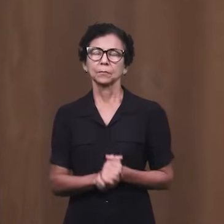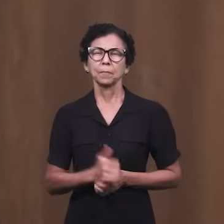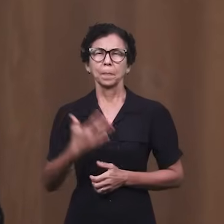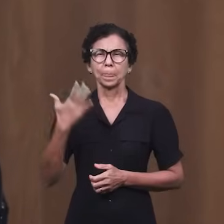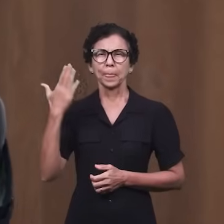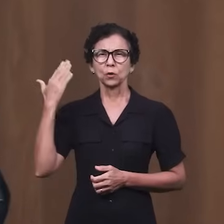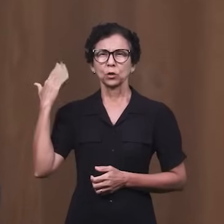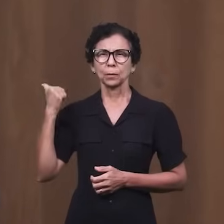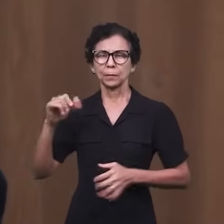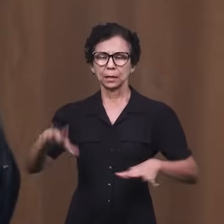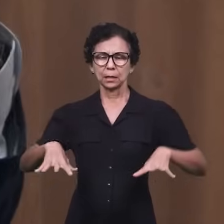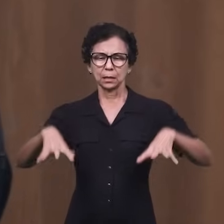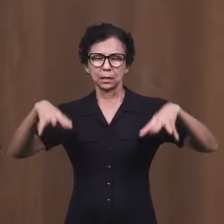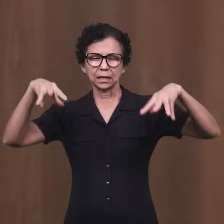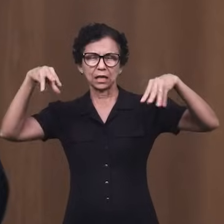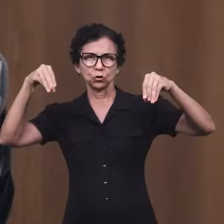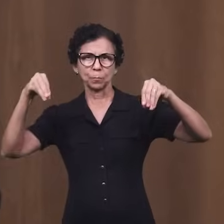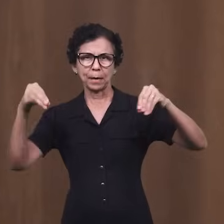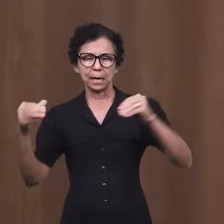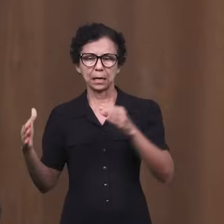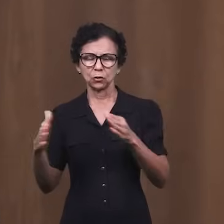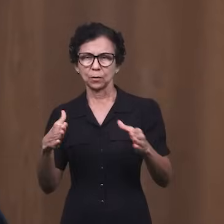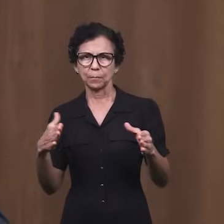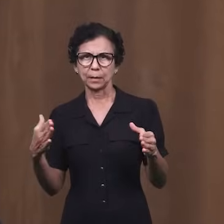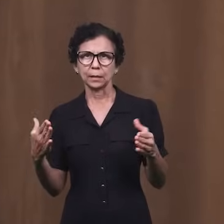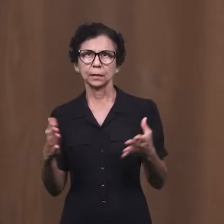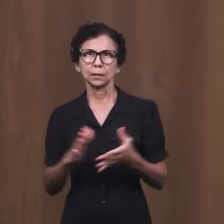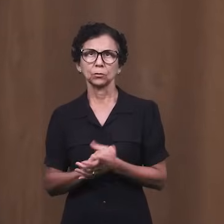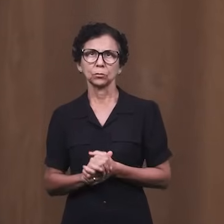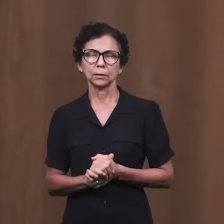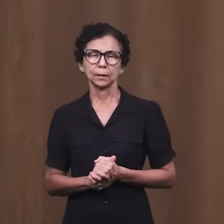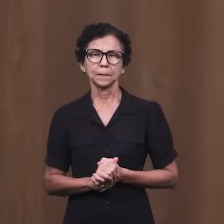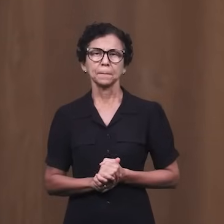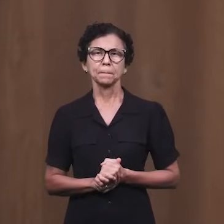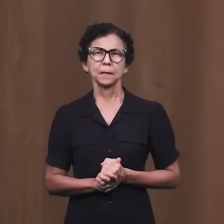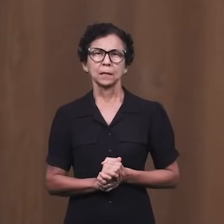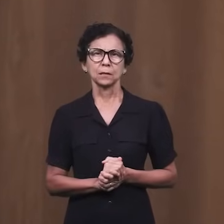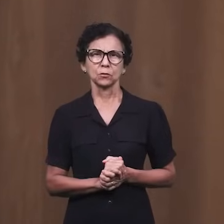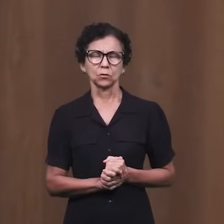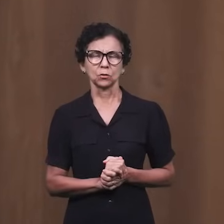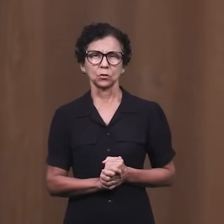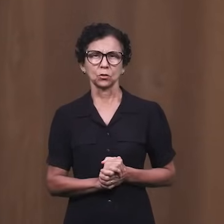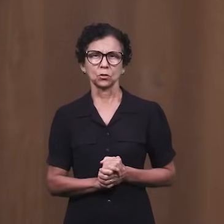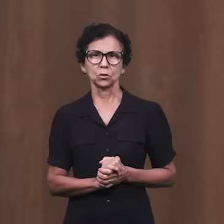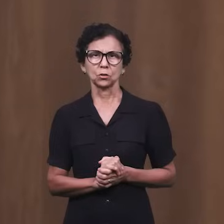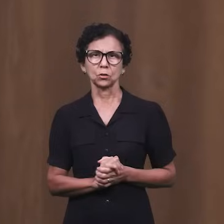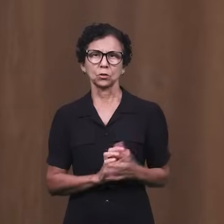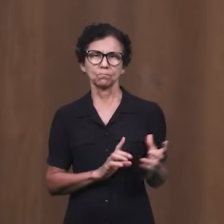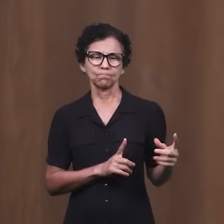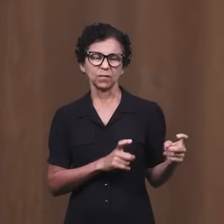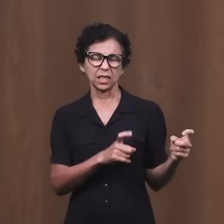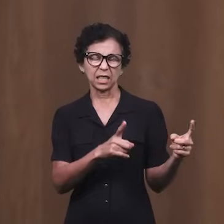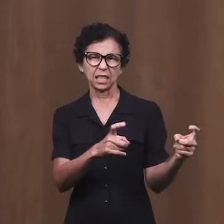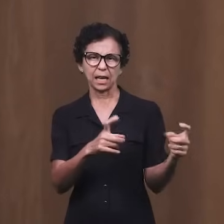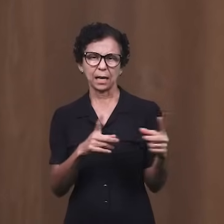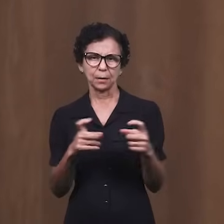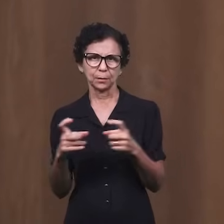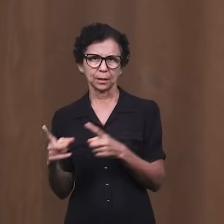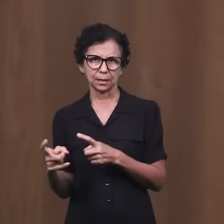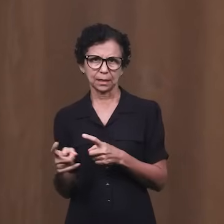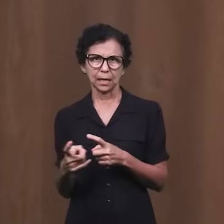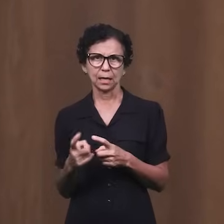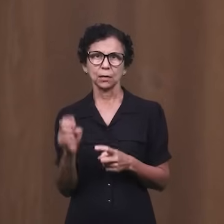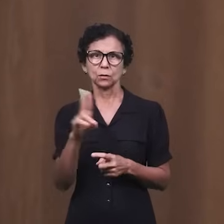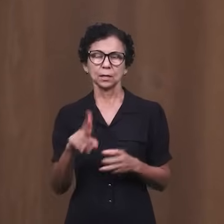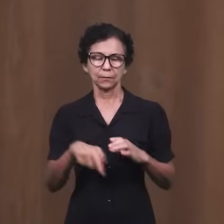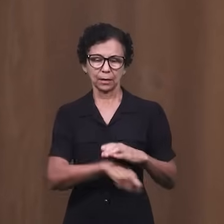média espada contra espada Então a nossa tem que estar afiada porque ela vai mostrar